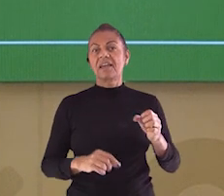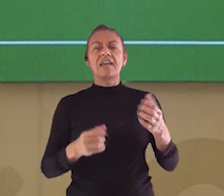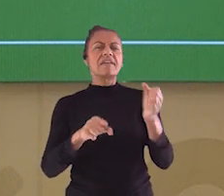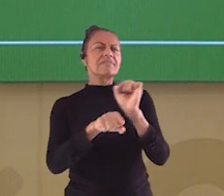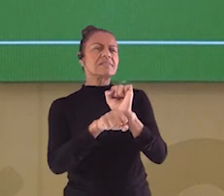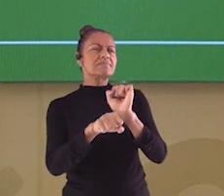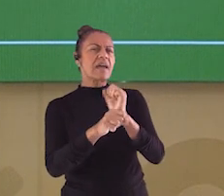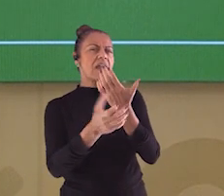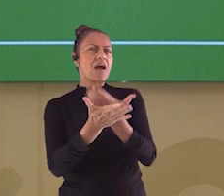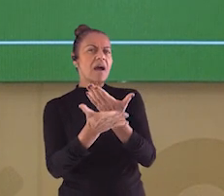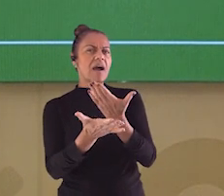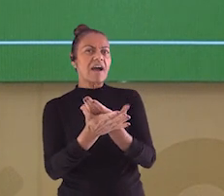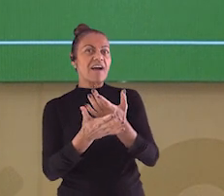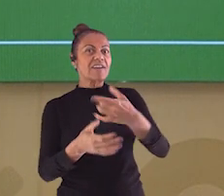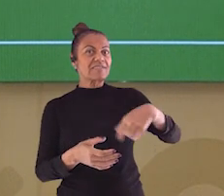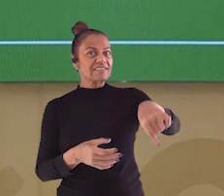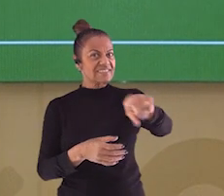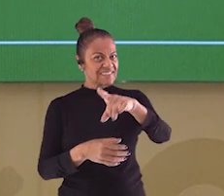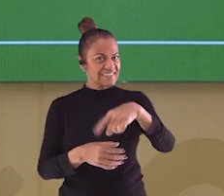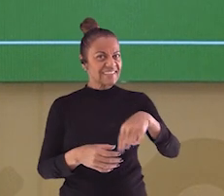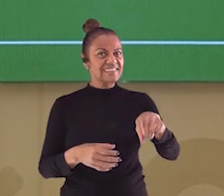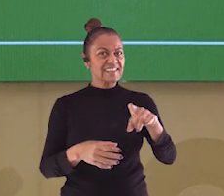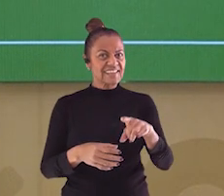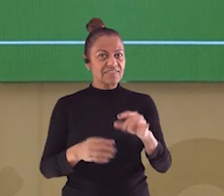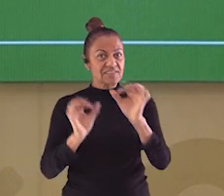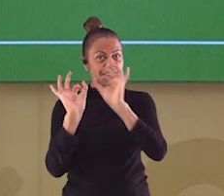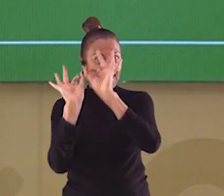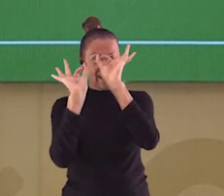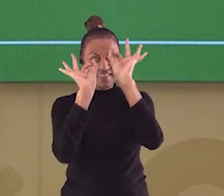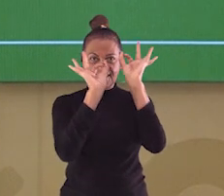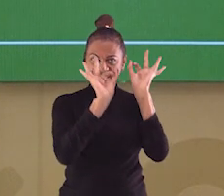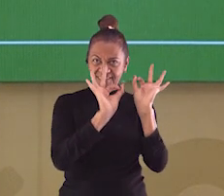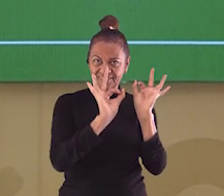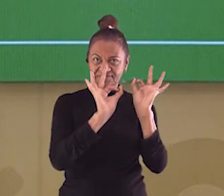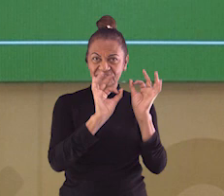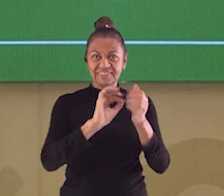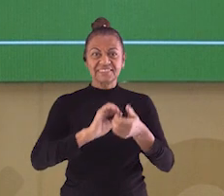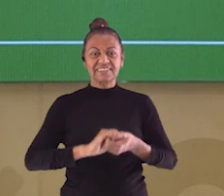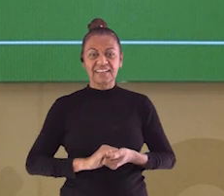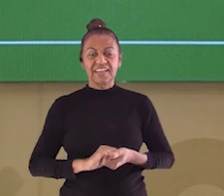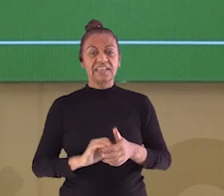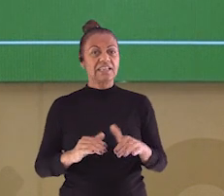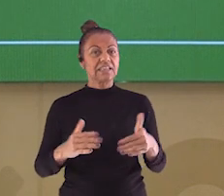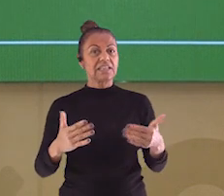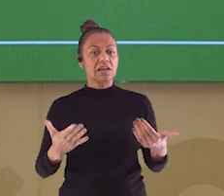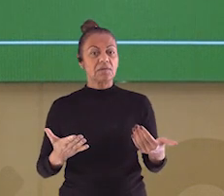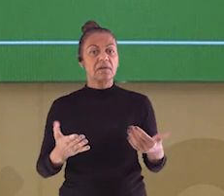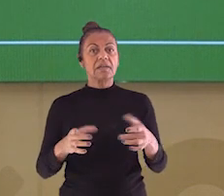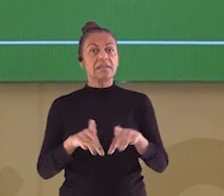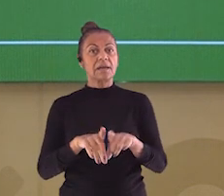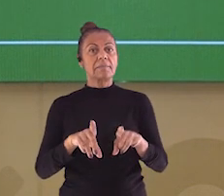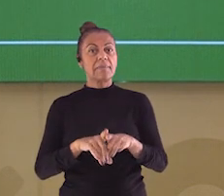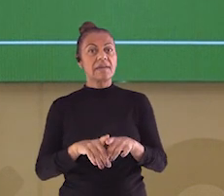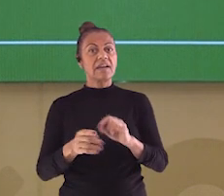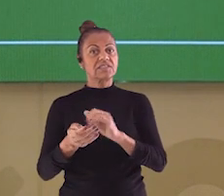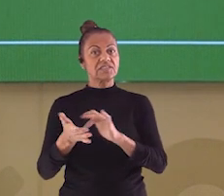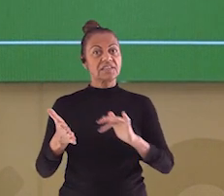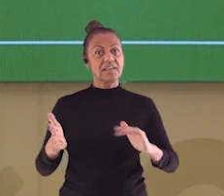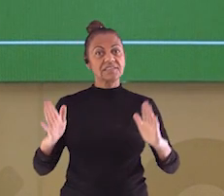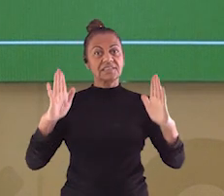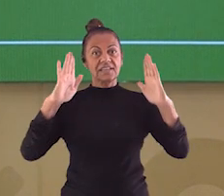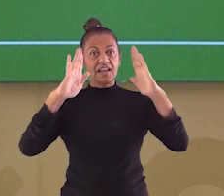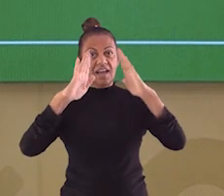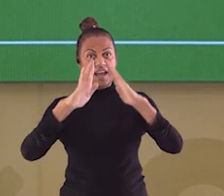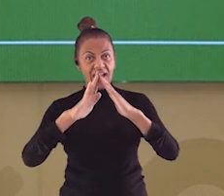nas próximas aulas também. Então, fiquem atentos às nossas programações. E que tal acompanhar